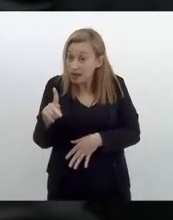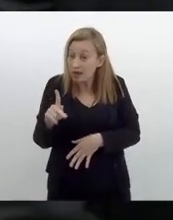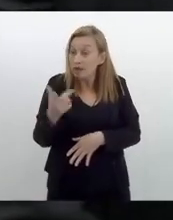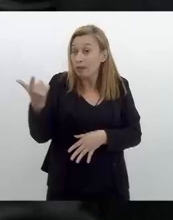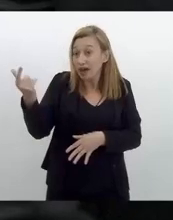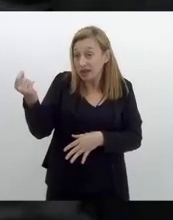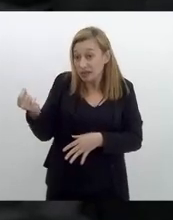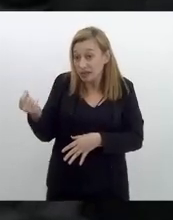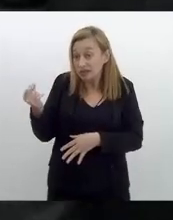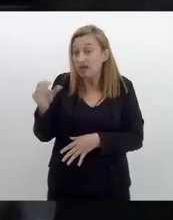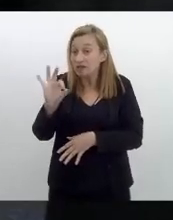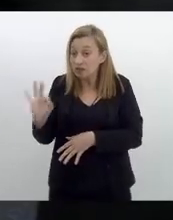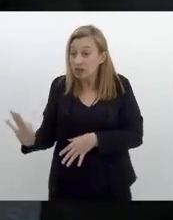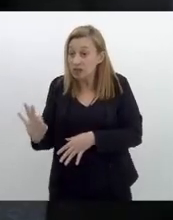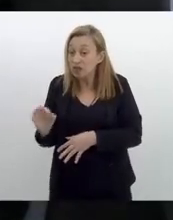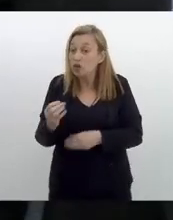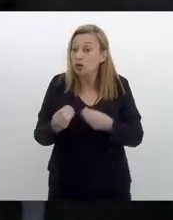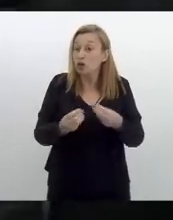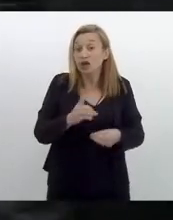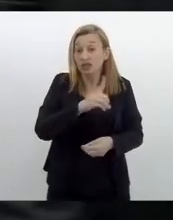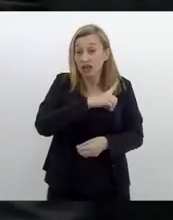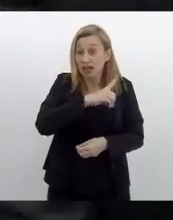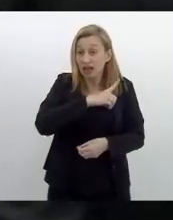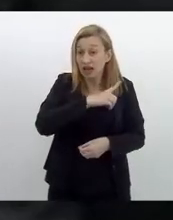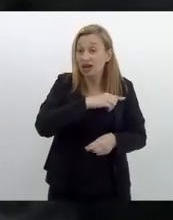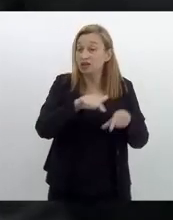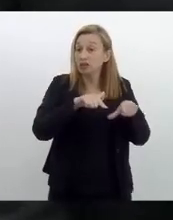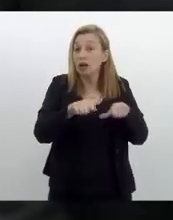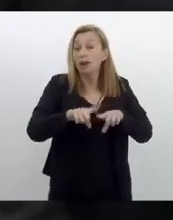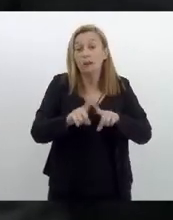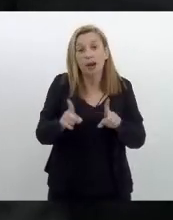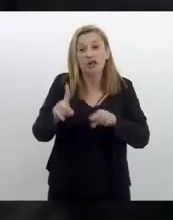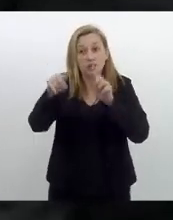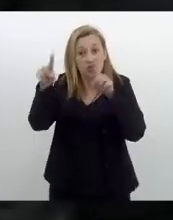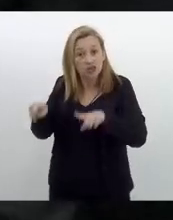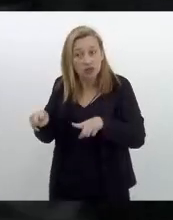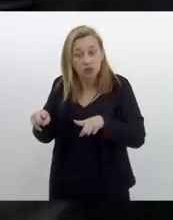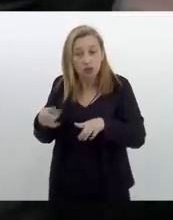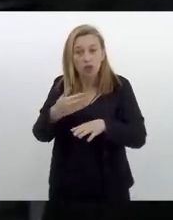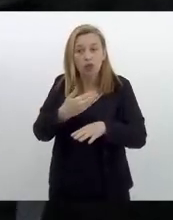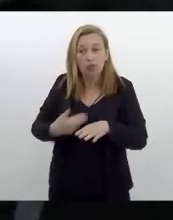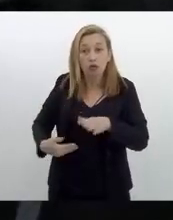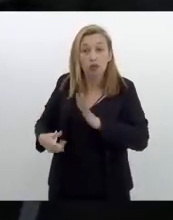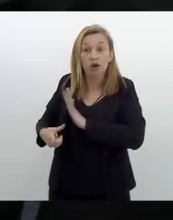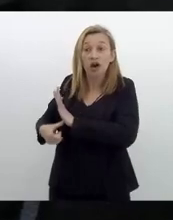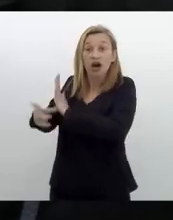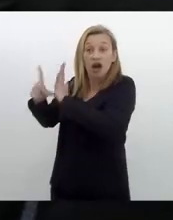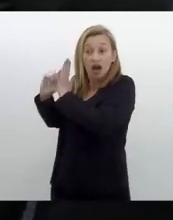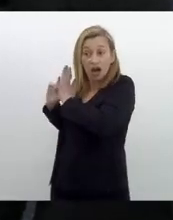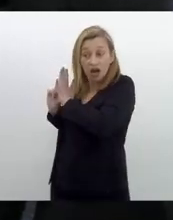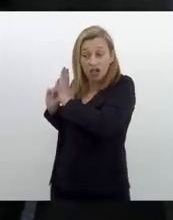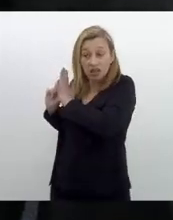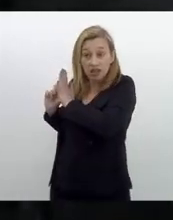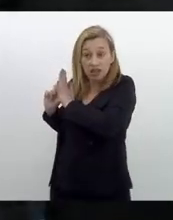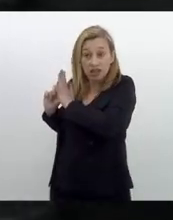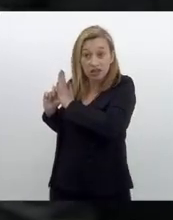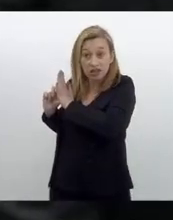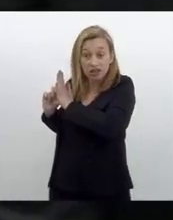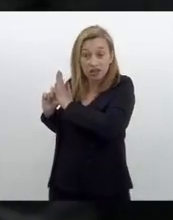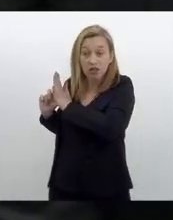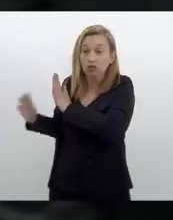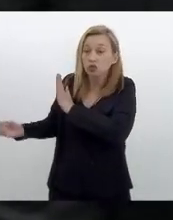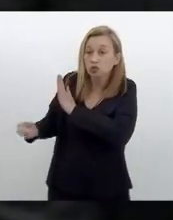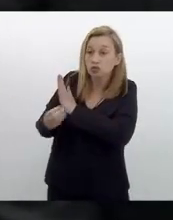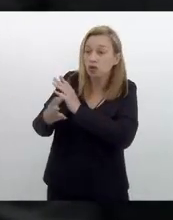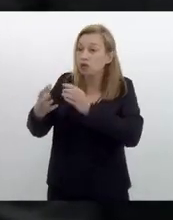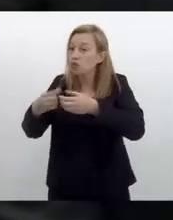% como delegado, mas ele, embora servidor público, anterior a esta decisão, ele não